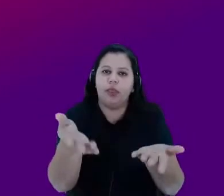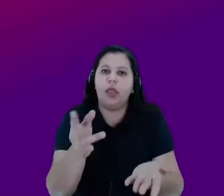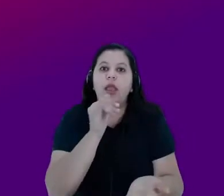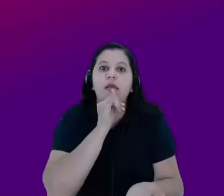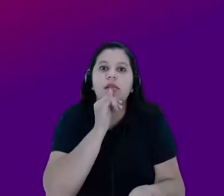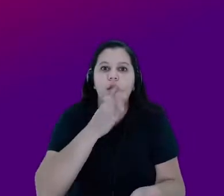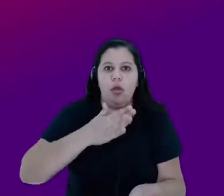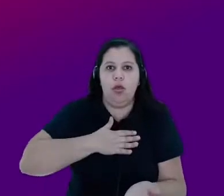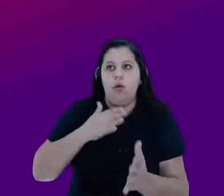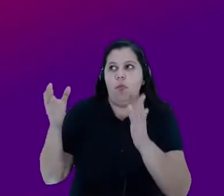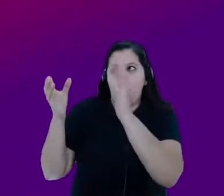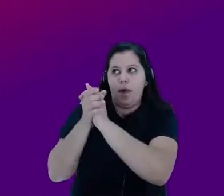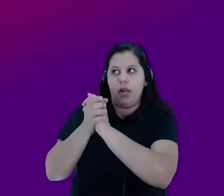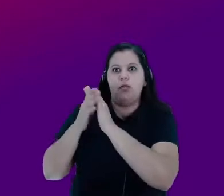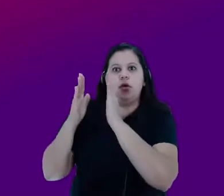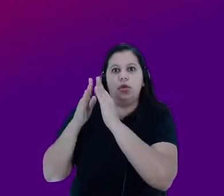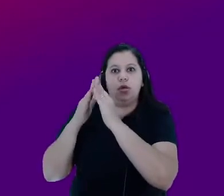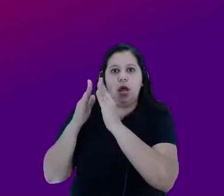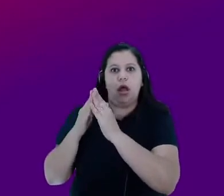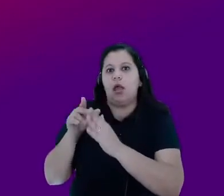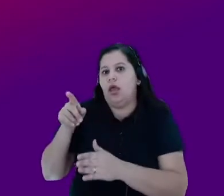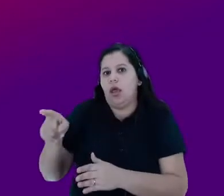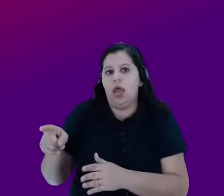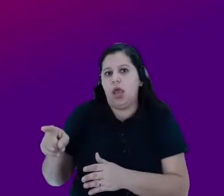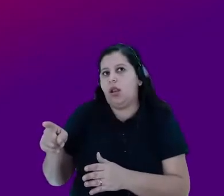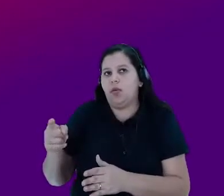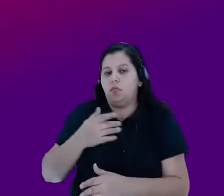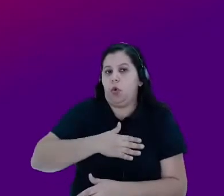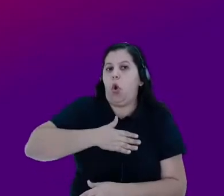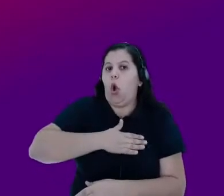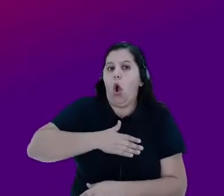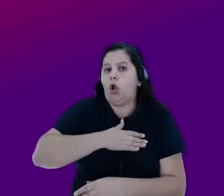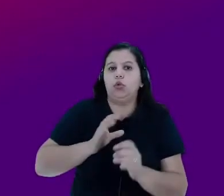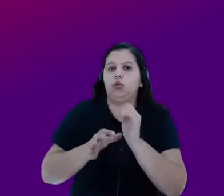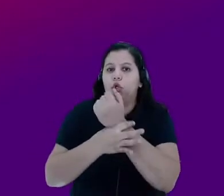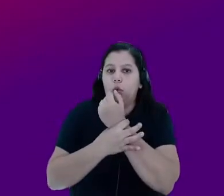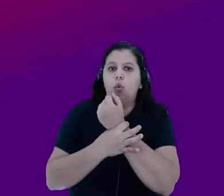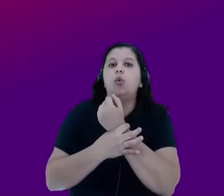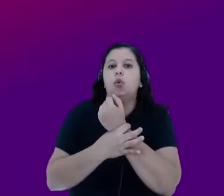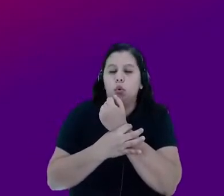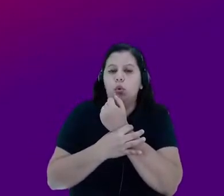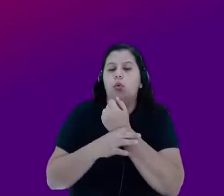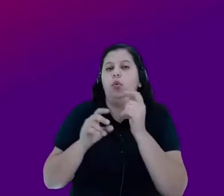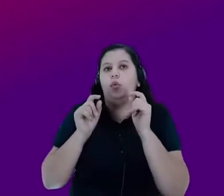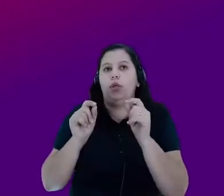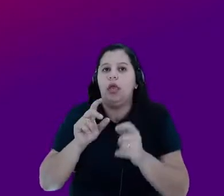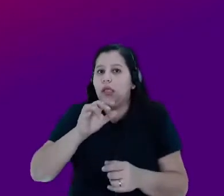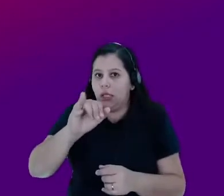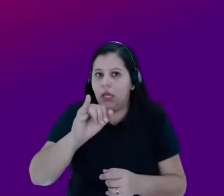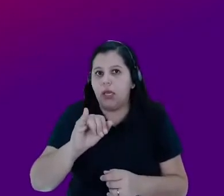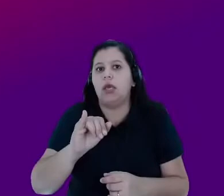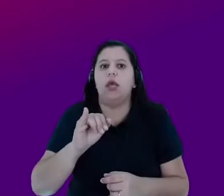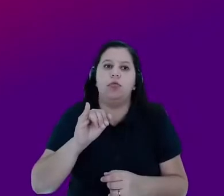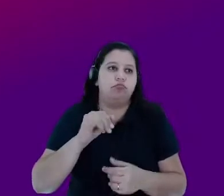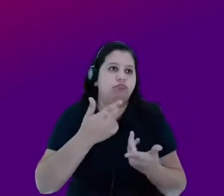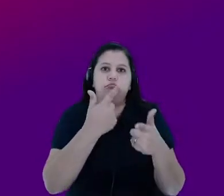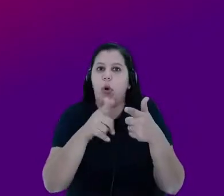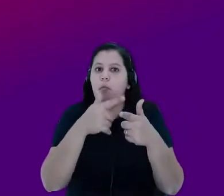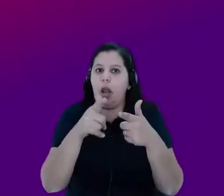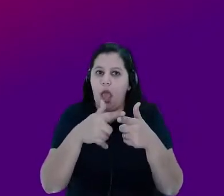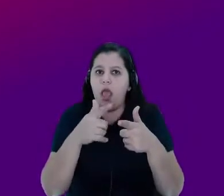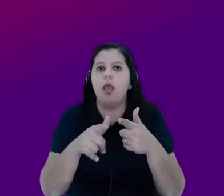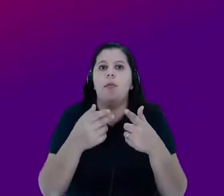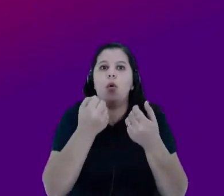ele prefere um seguro que dê a opção para ele de um carro, caso aconteça alguma coisa com o carro dele, ele prefere